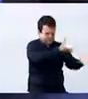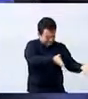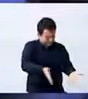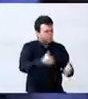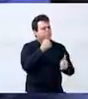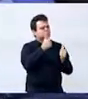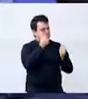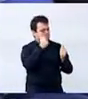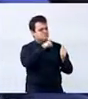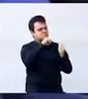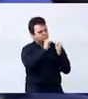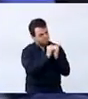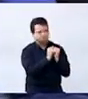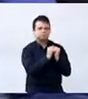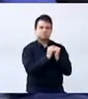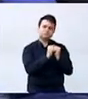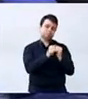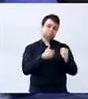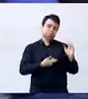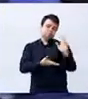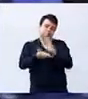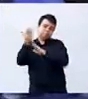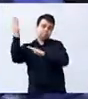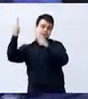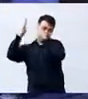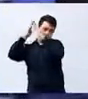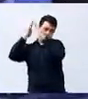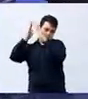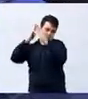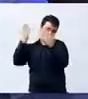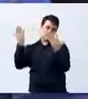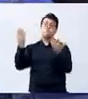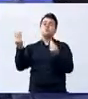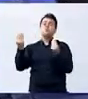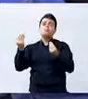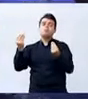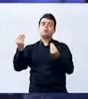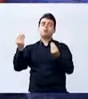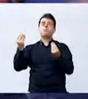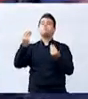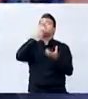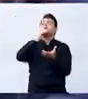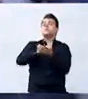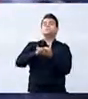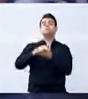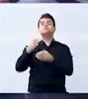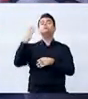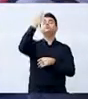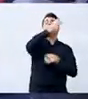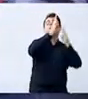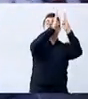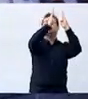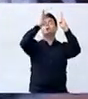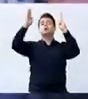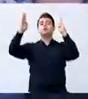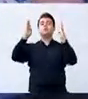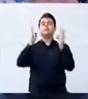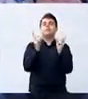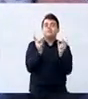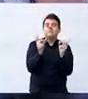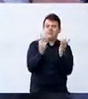em seguida, ele teve alta, eu atravessei a rua, eu e meu marido fomos comprar livros sobre síndrome de